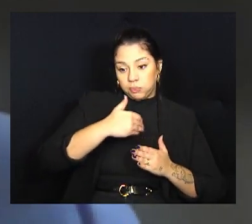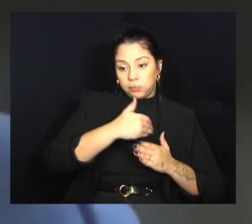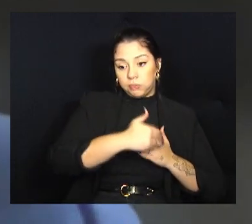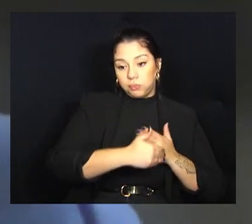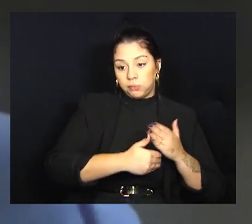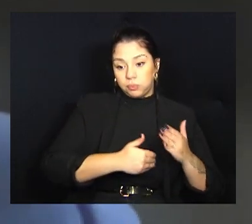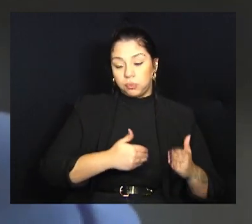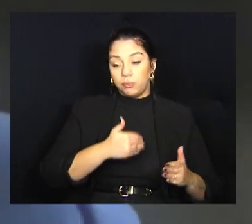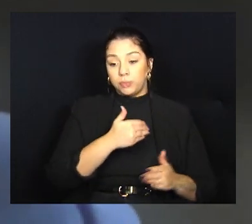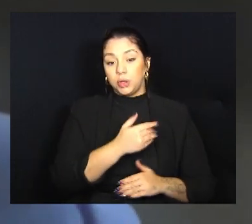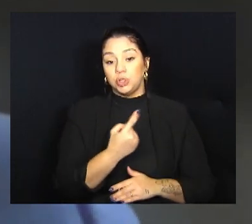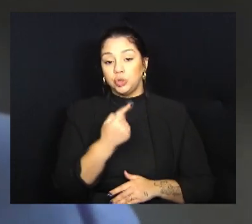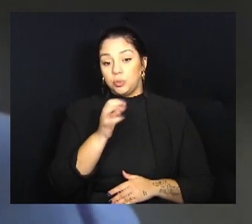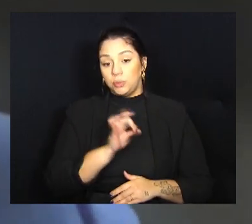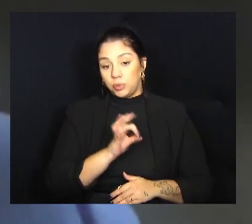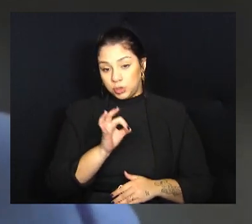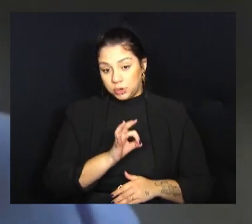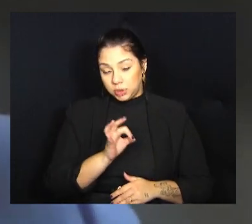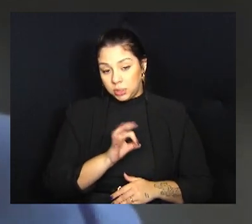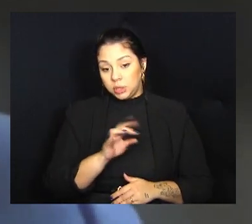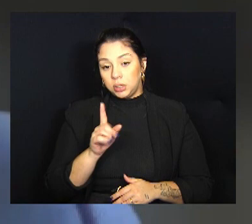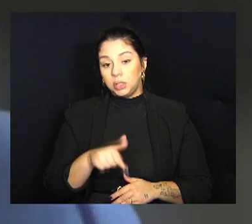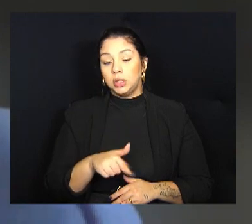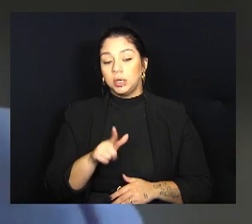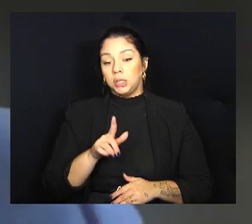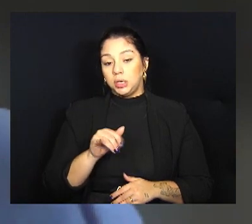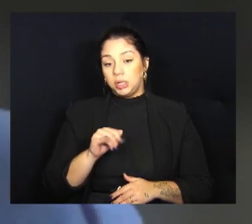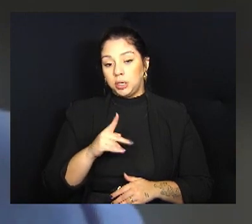alíquota de 1%, que vai ser uma alíquota de teste.